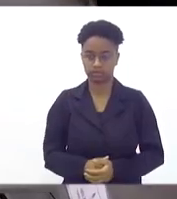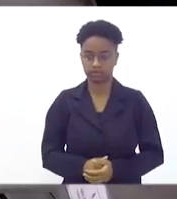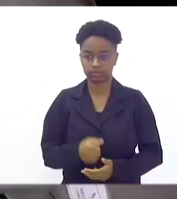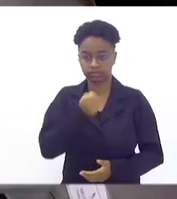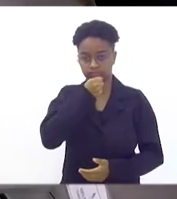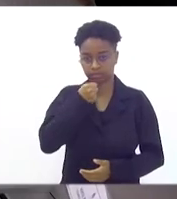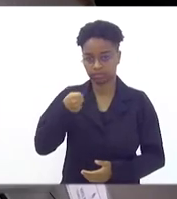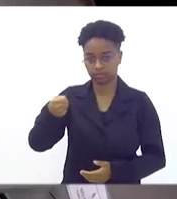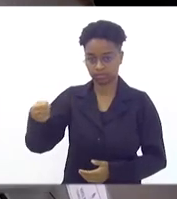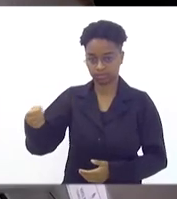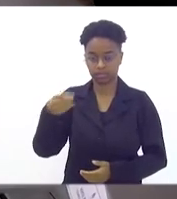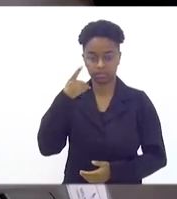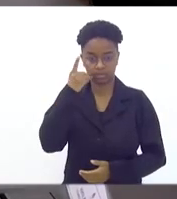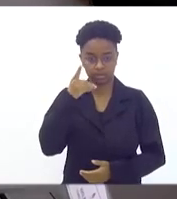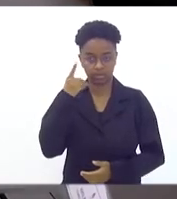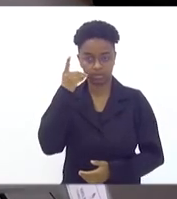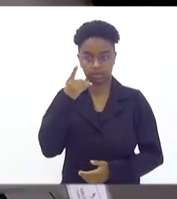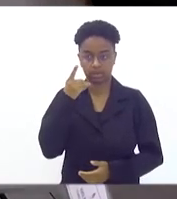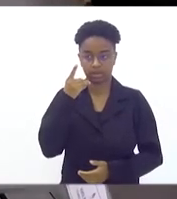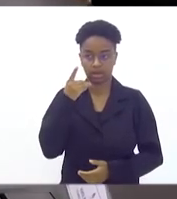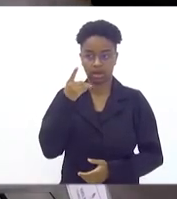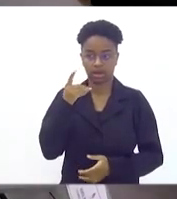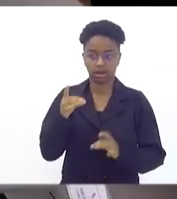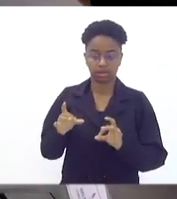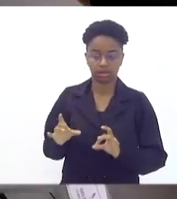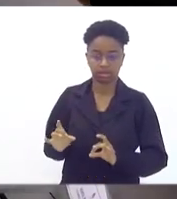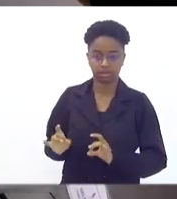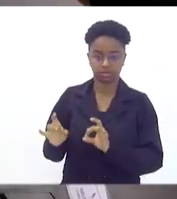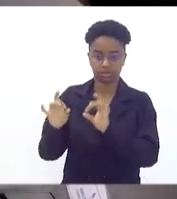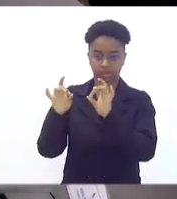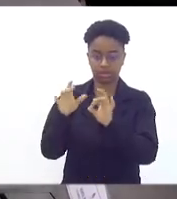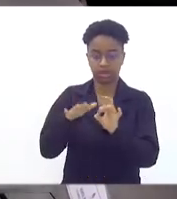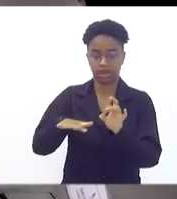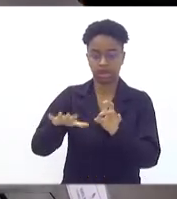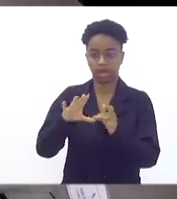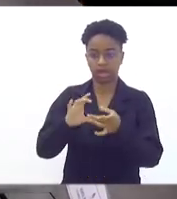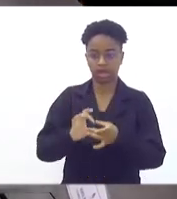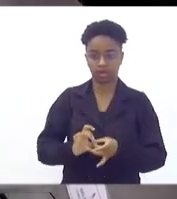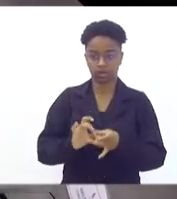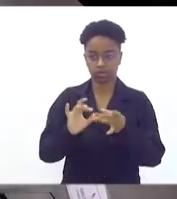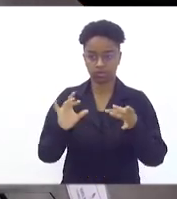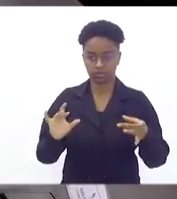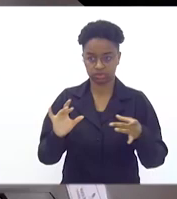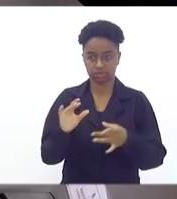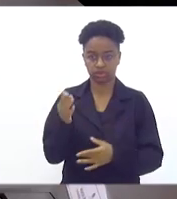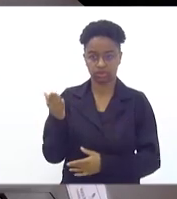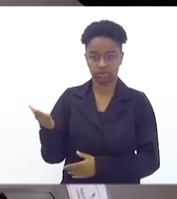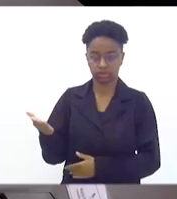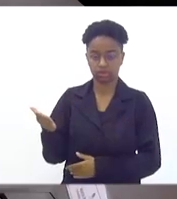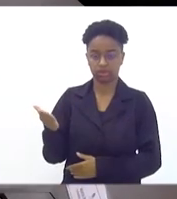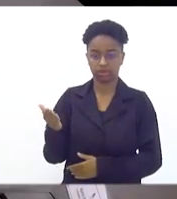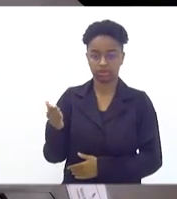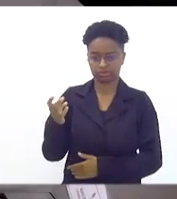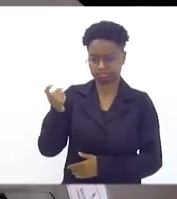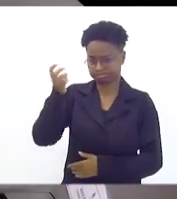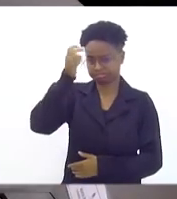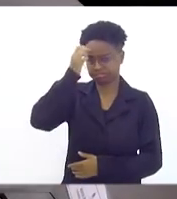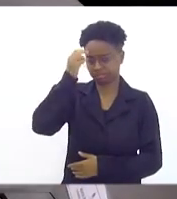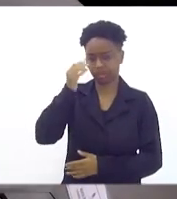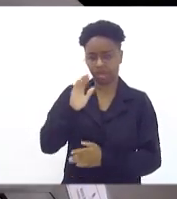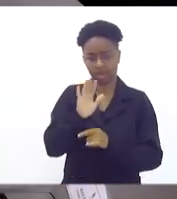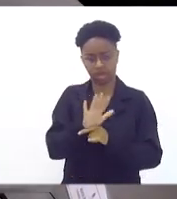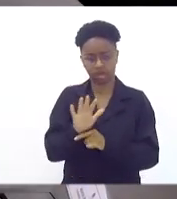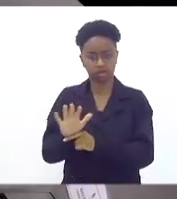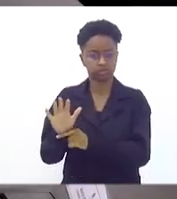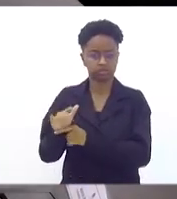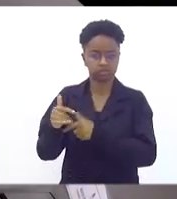a palavra para o deputado especialista em concessões nosso grande Expert aqui que tem contribuído muito pela